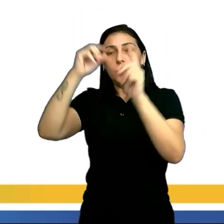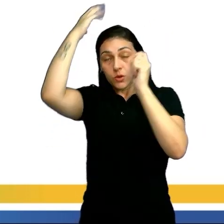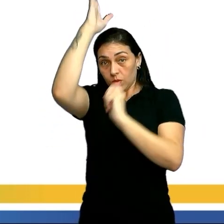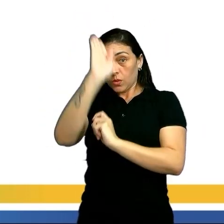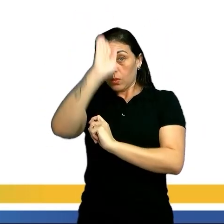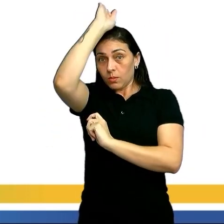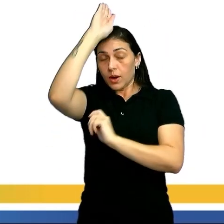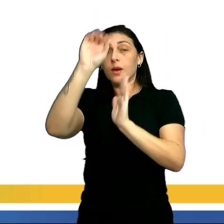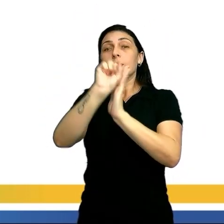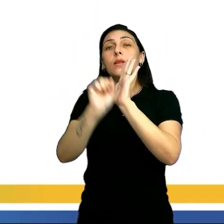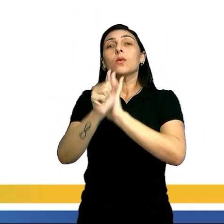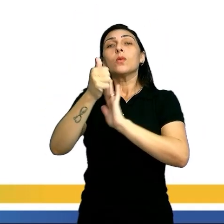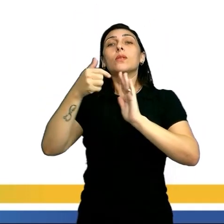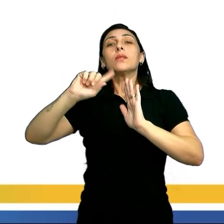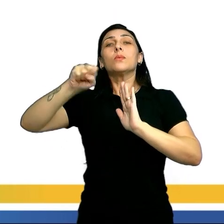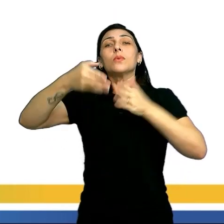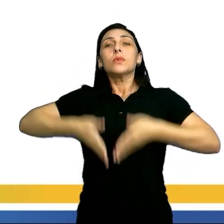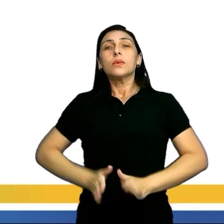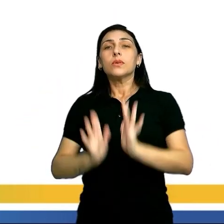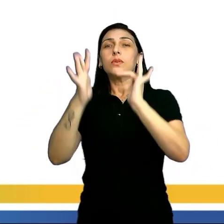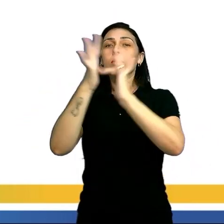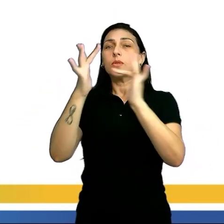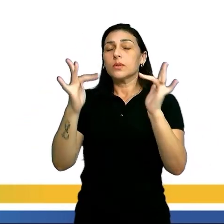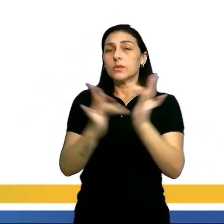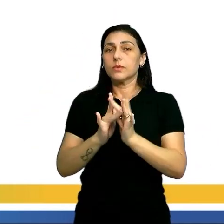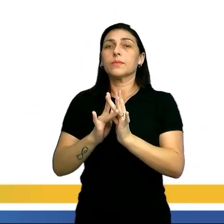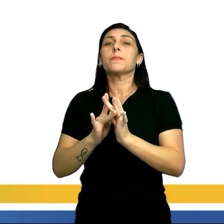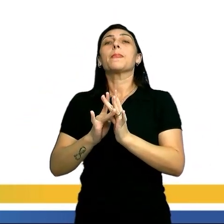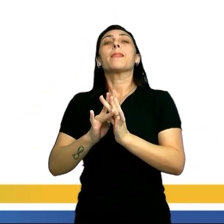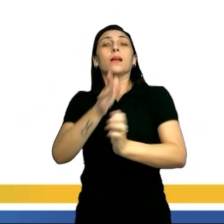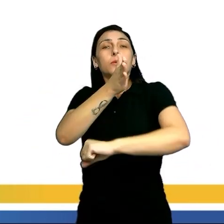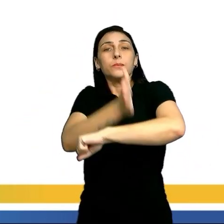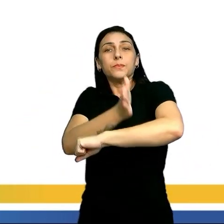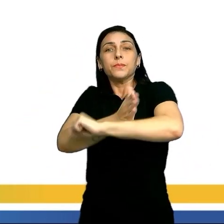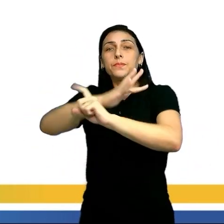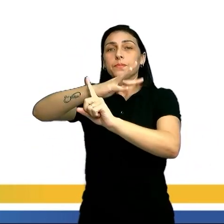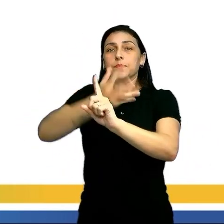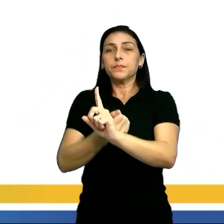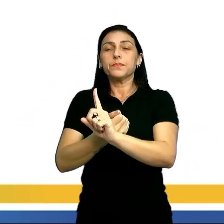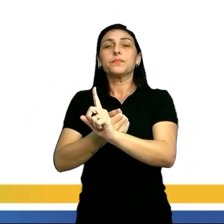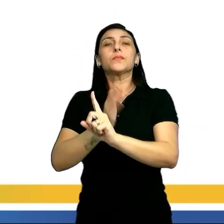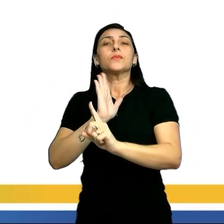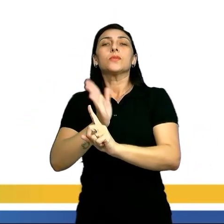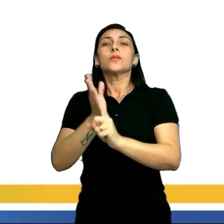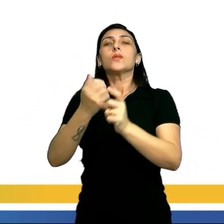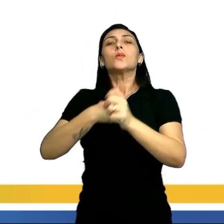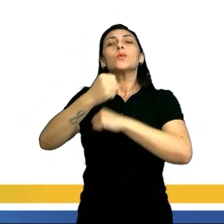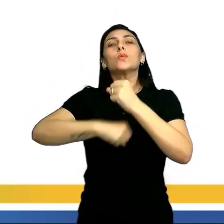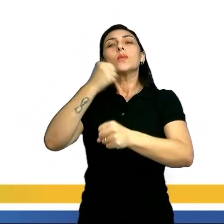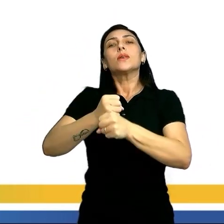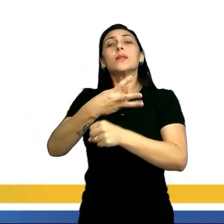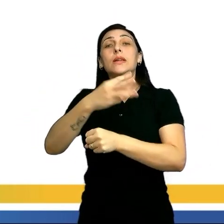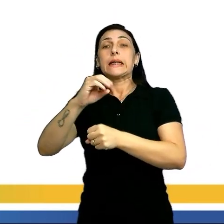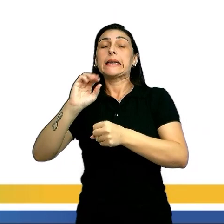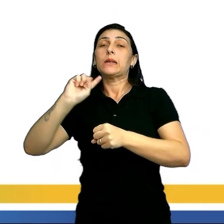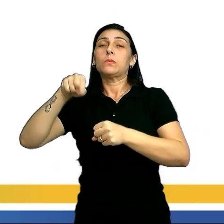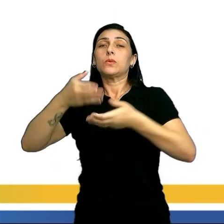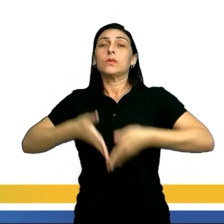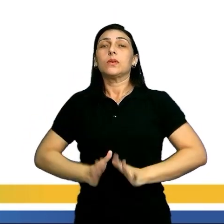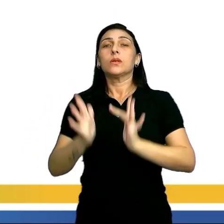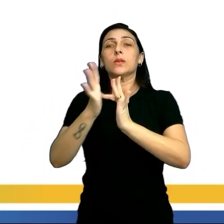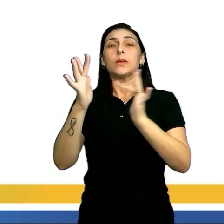I depois de Cristo. Arte na Idade Média, como disse, no ano 300 depois de Cristo, é